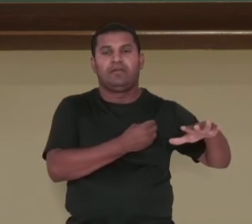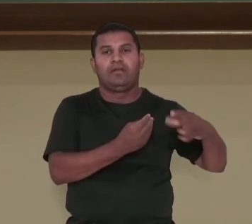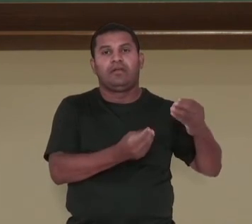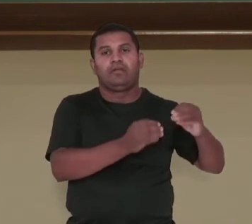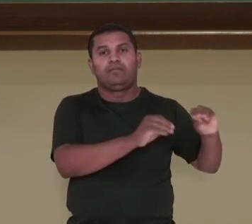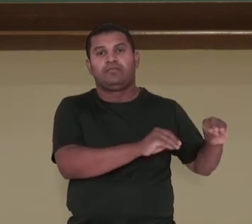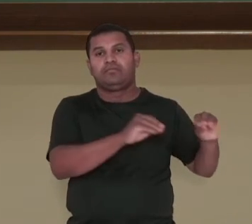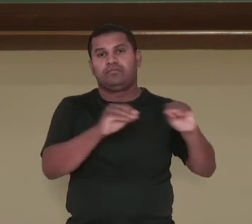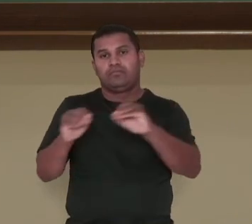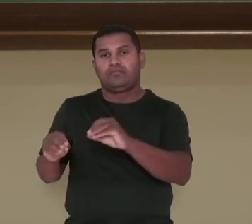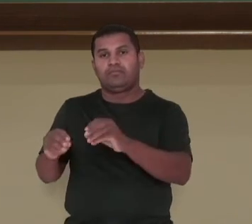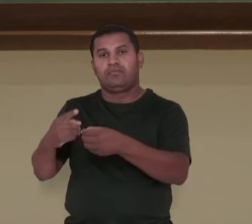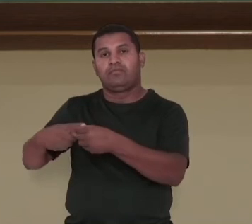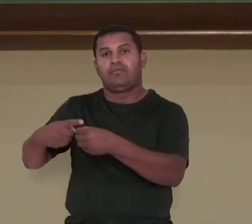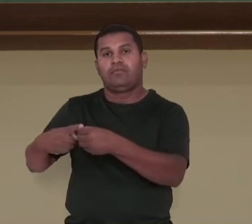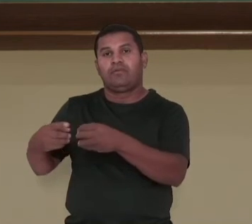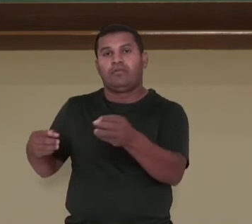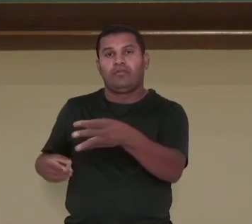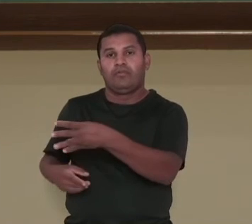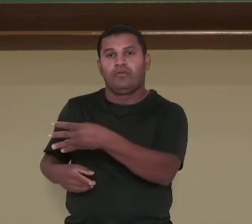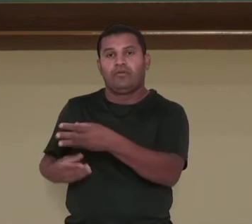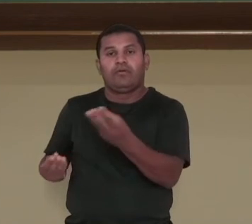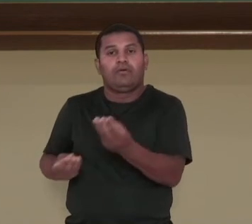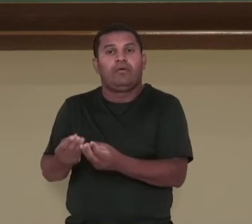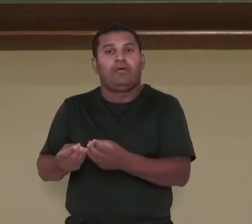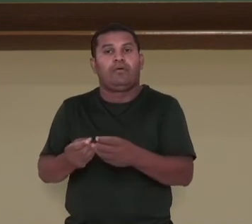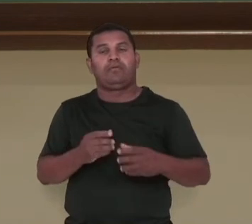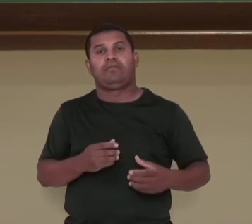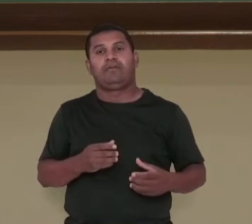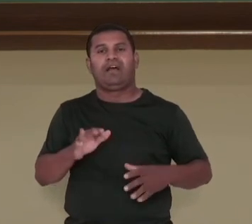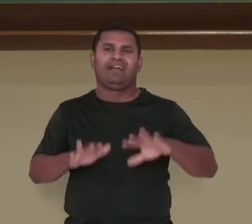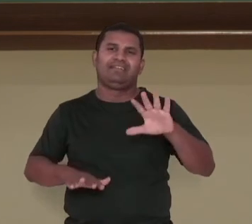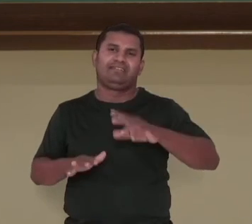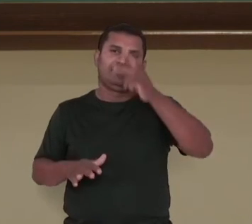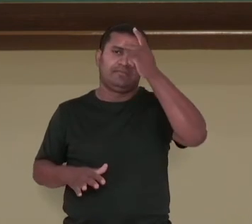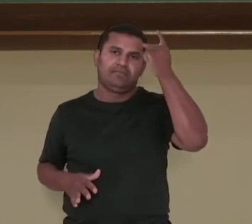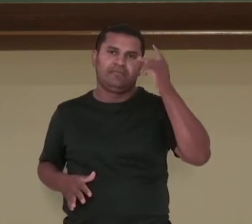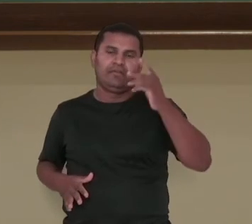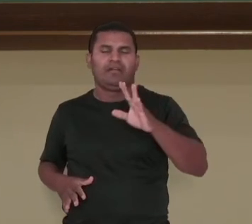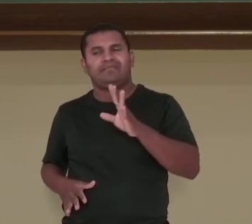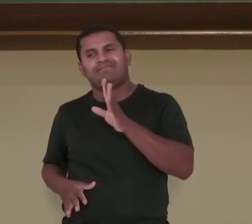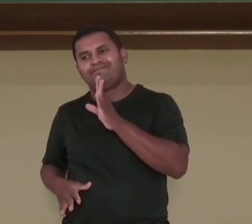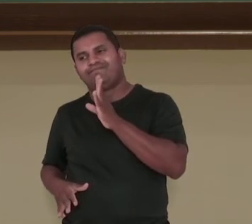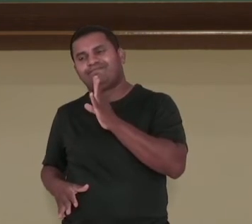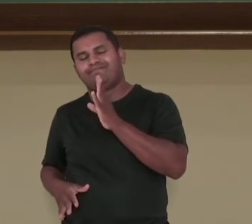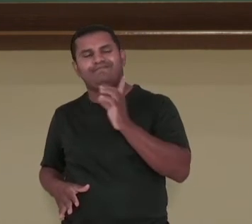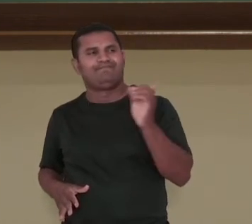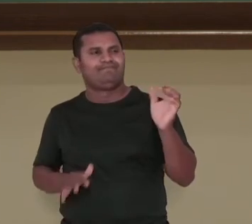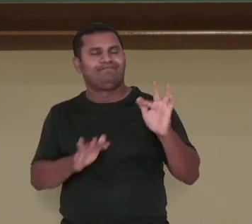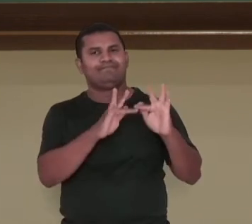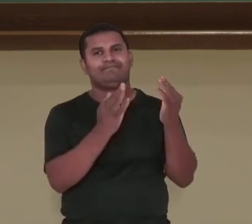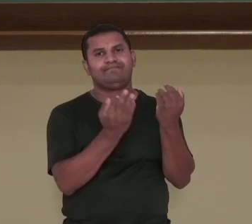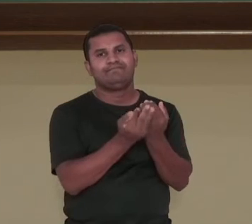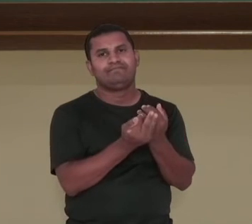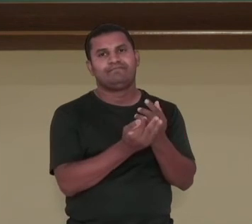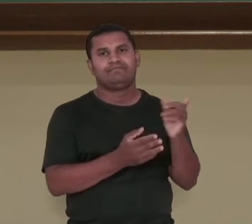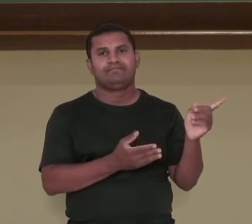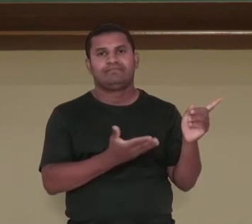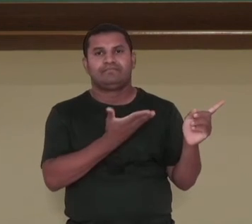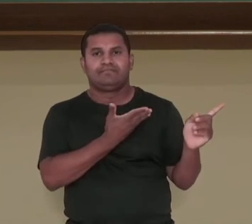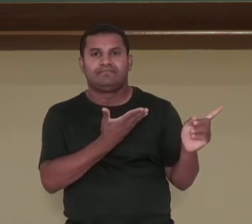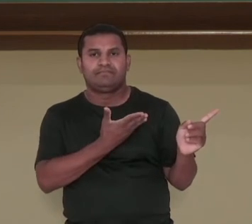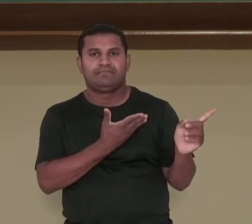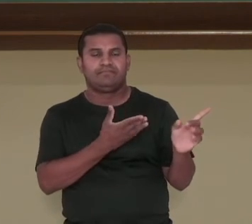isso, né? Ficaria frustrado e triste porque ficou longe dos seus amigos, dos costumes da sua escola? Ou você vai